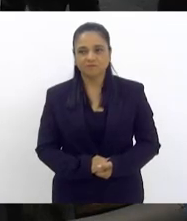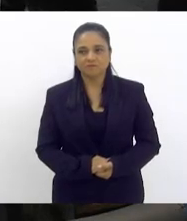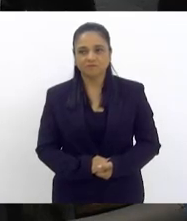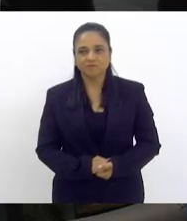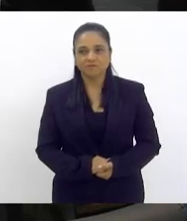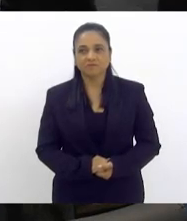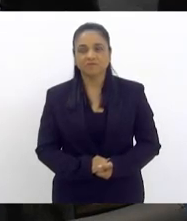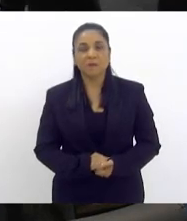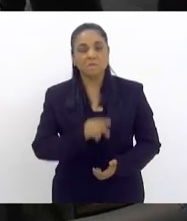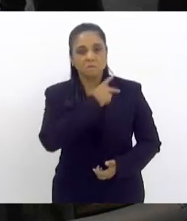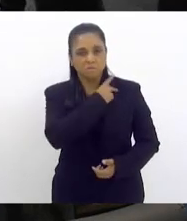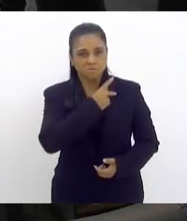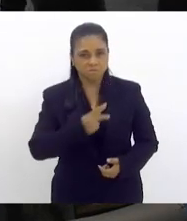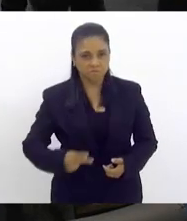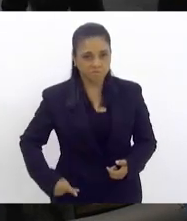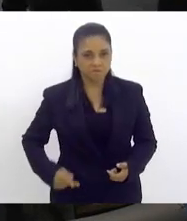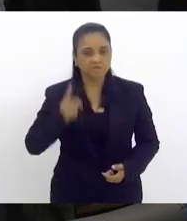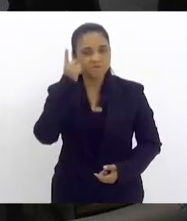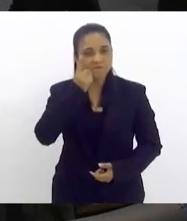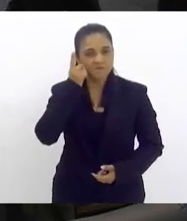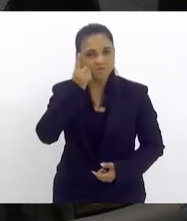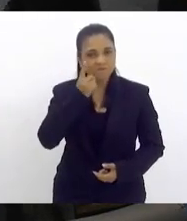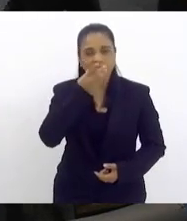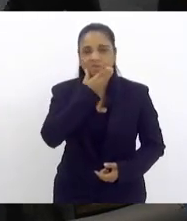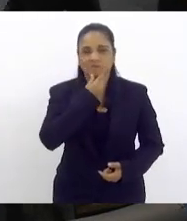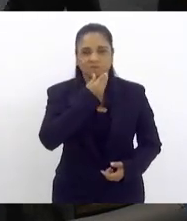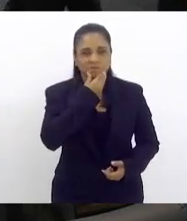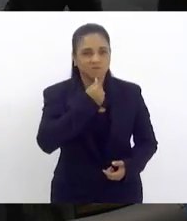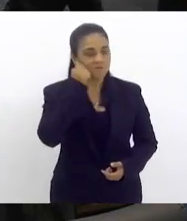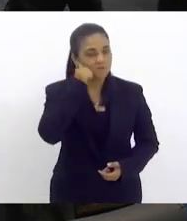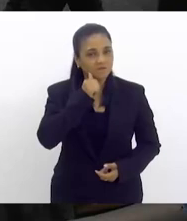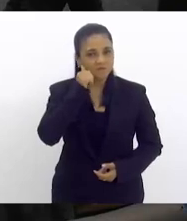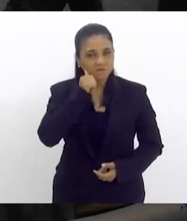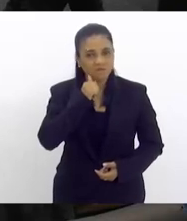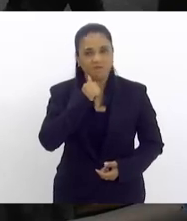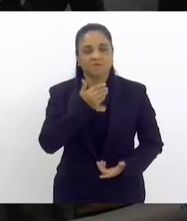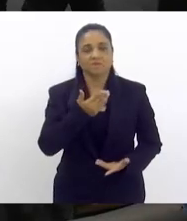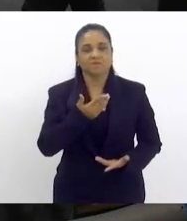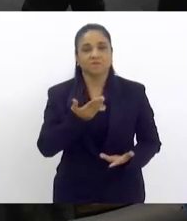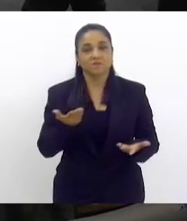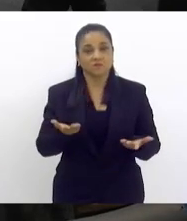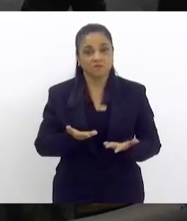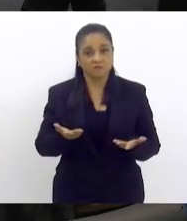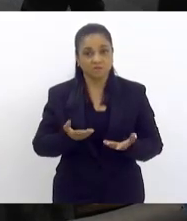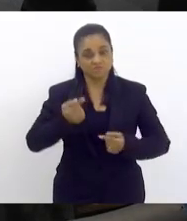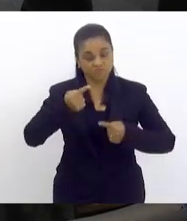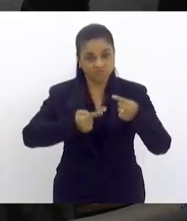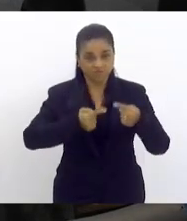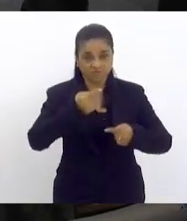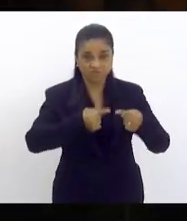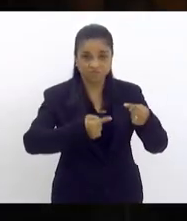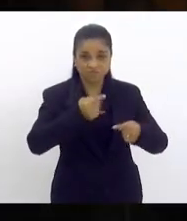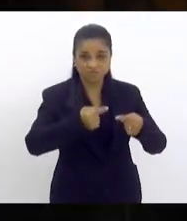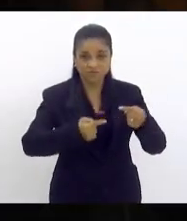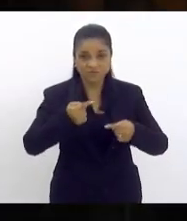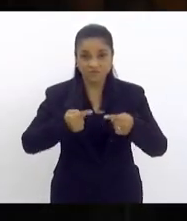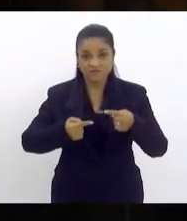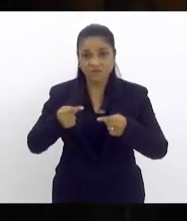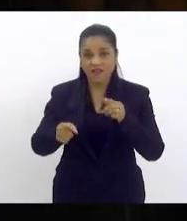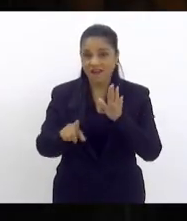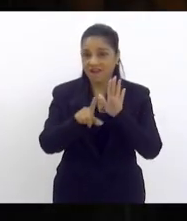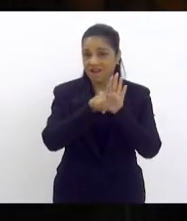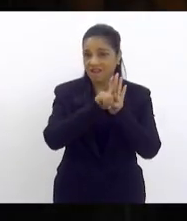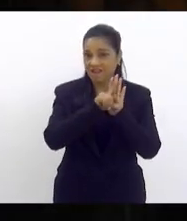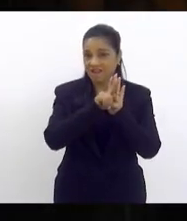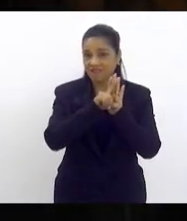Senhor presidente, senhoras deputadas, senhores deputados, nós estamos aqui discutindo a lei